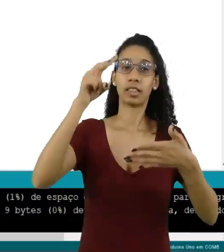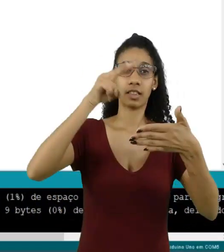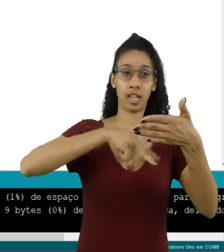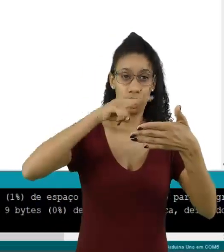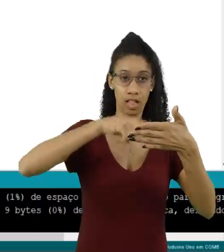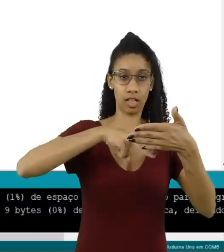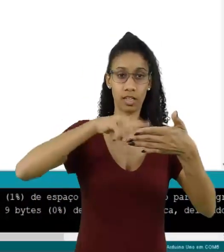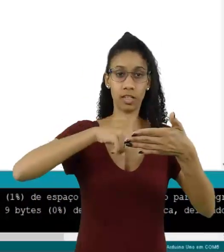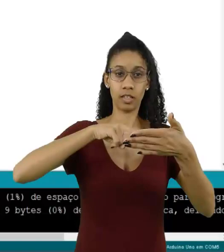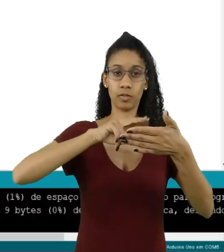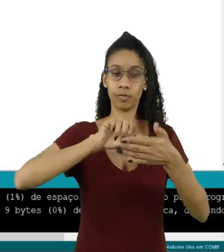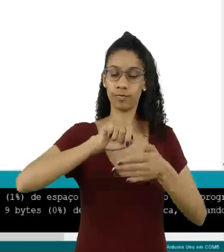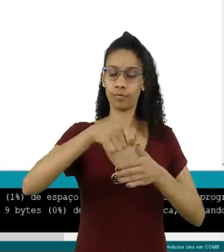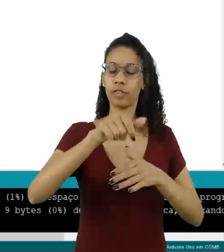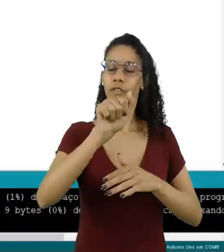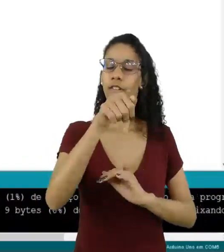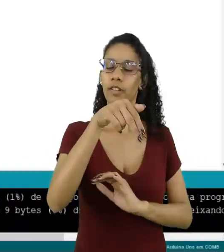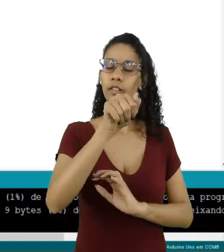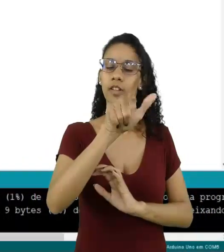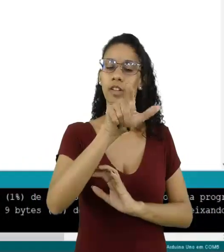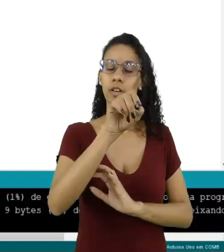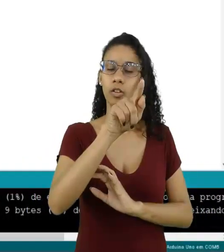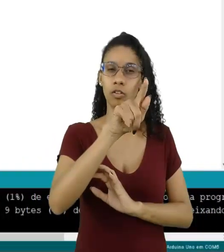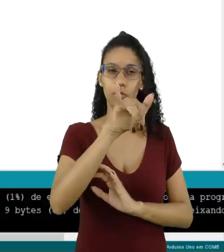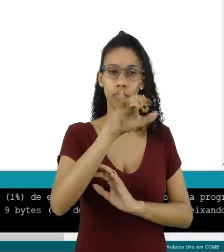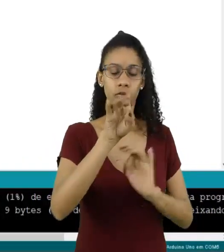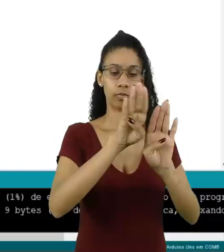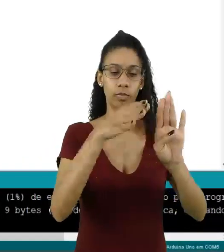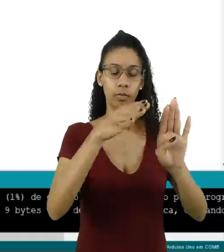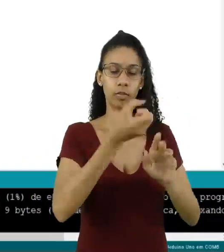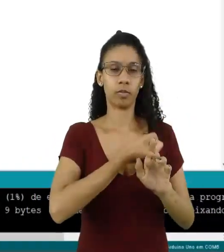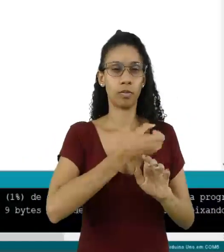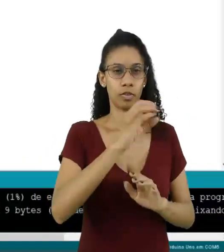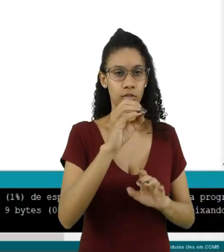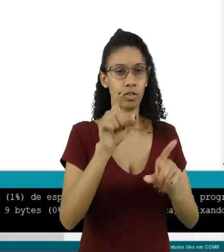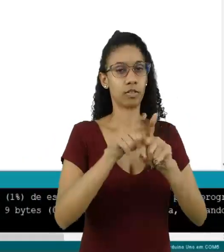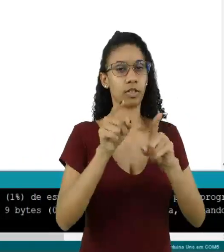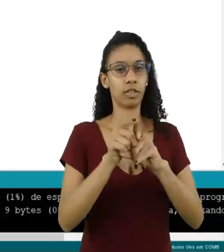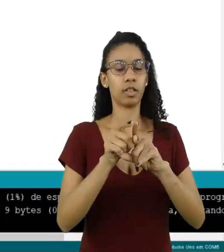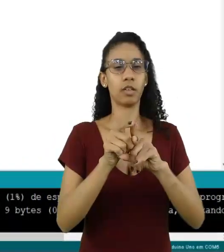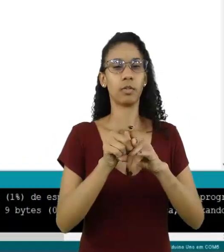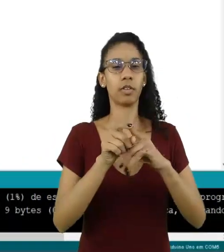Ele vai estar lendo o sinal analógico na porta 0 e imprimindo